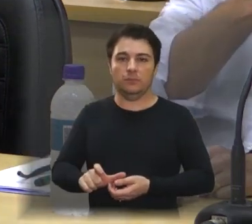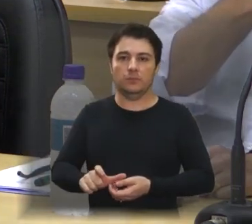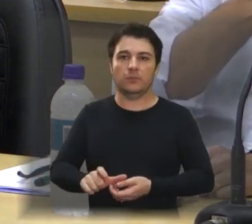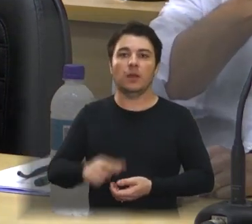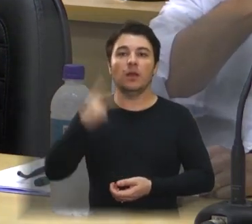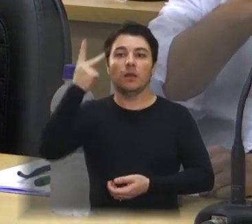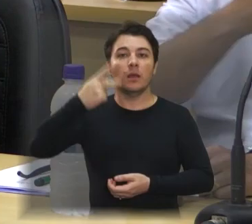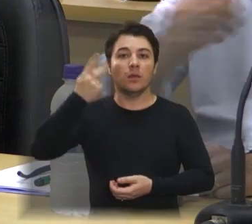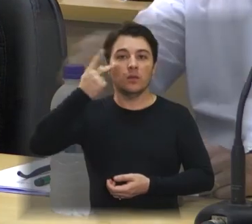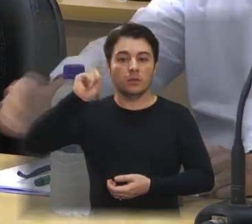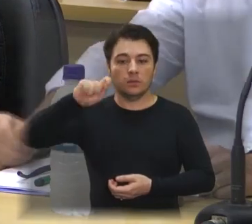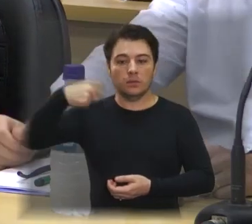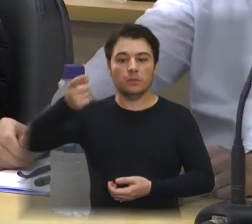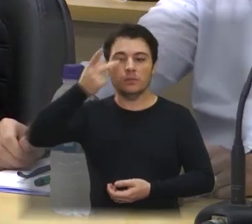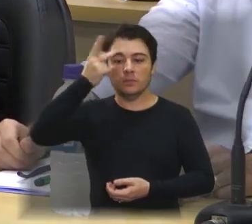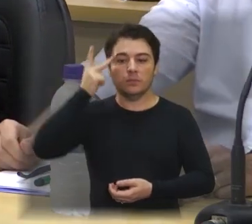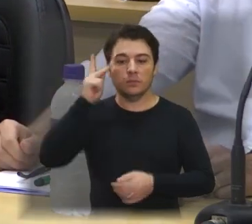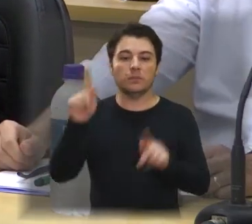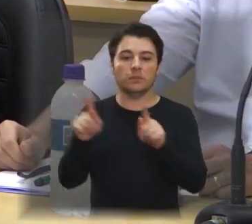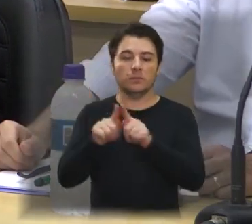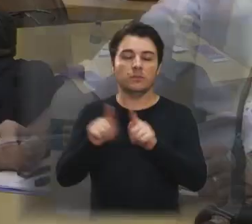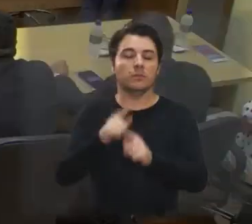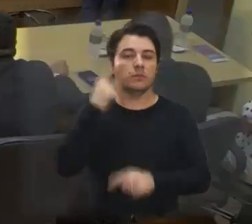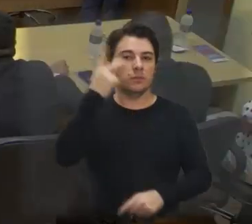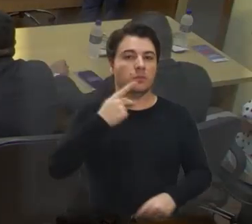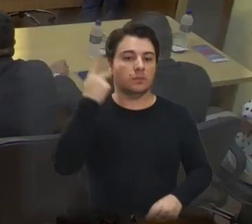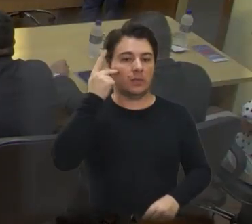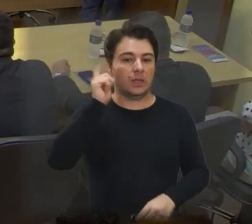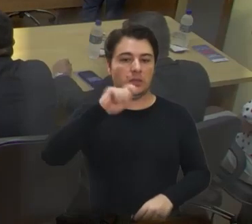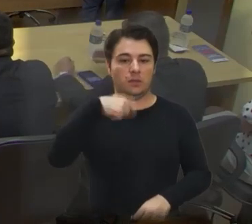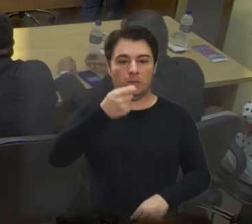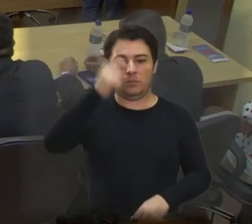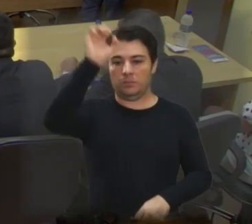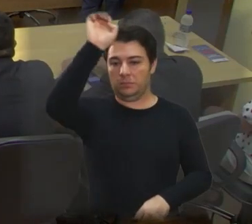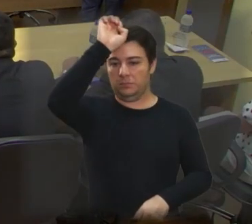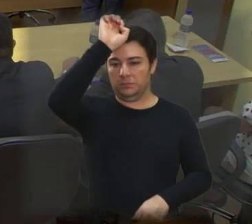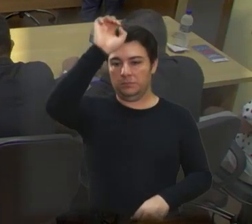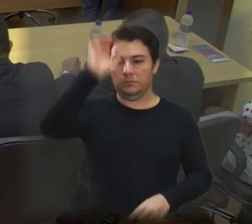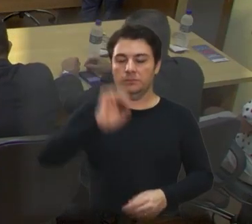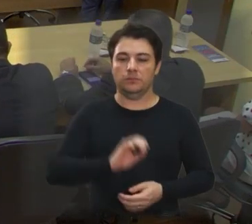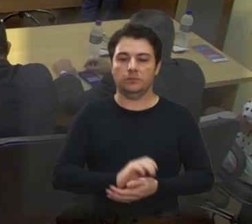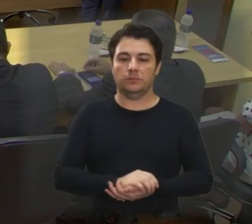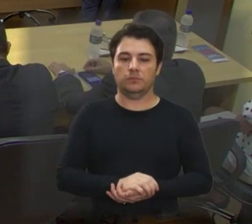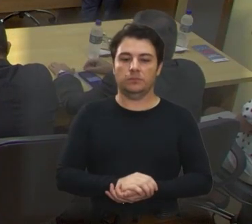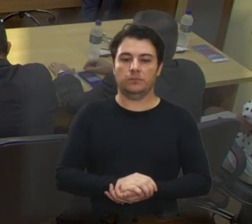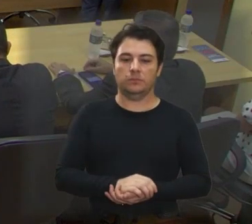José Carlos porcelli e a presença do vereador Elias chediek